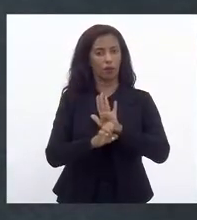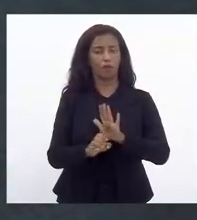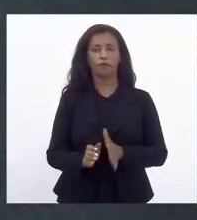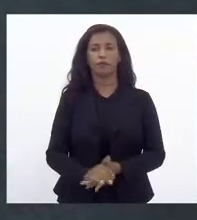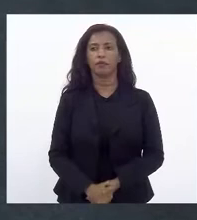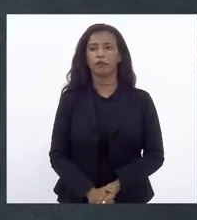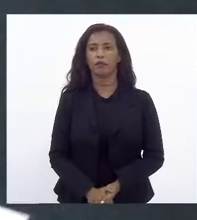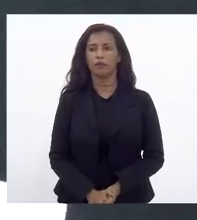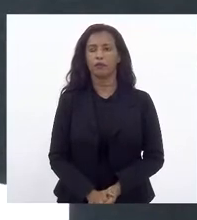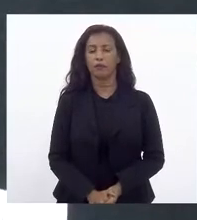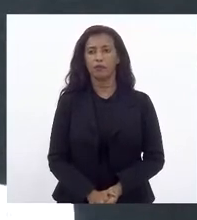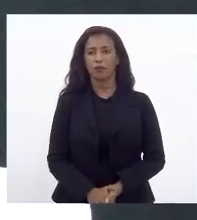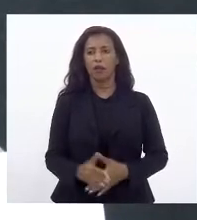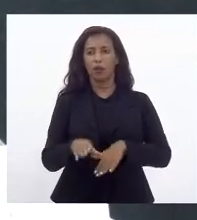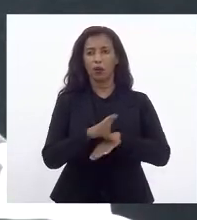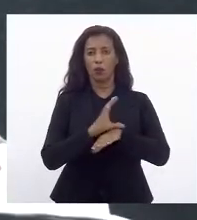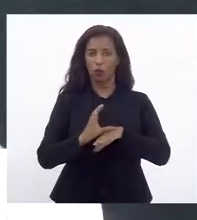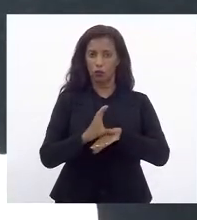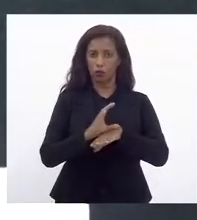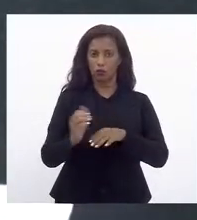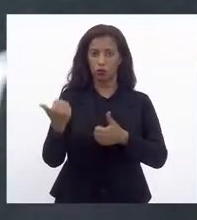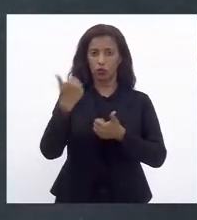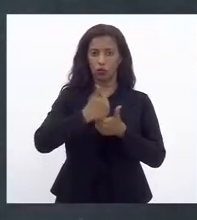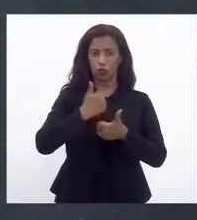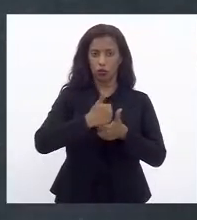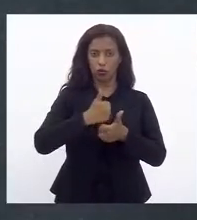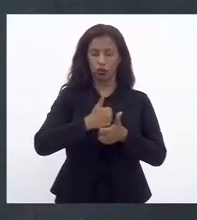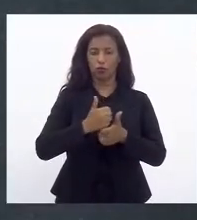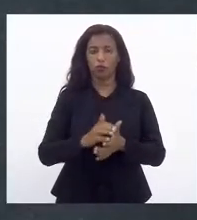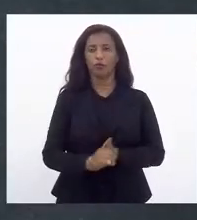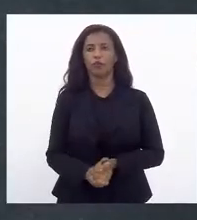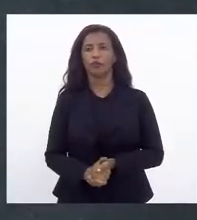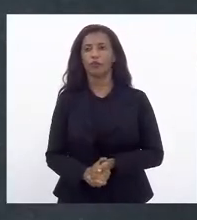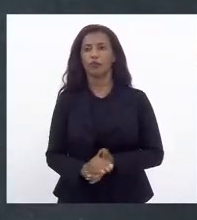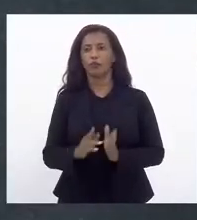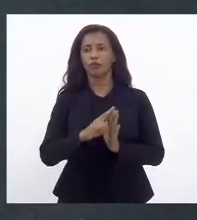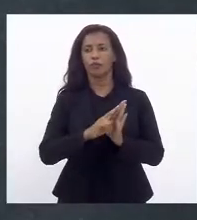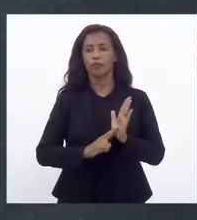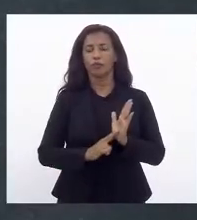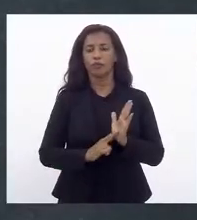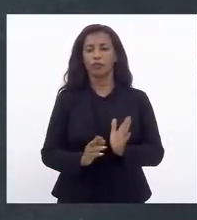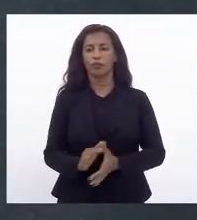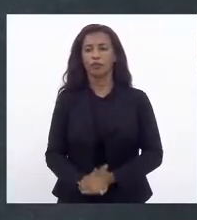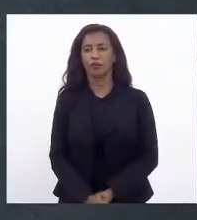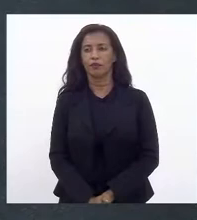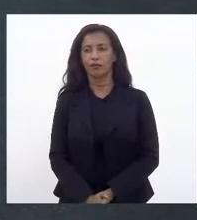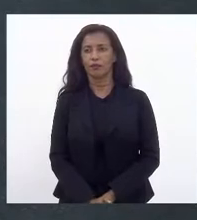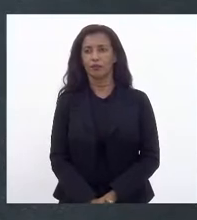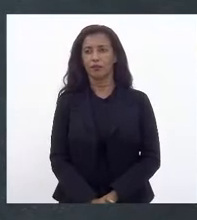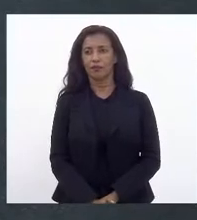emendas, pela concluindo por substitutivo e pedindo forma final de redação, senhor presidente.